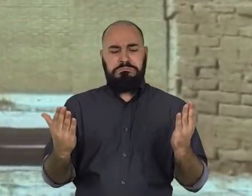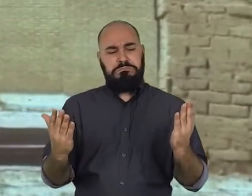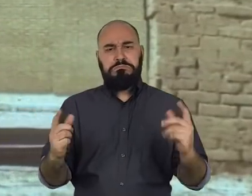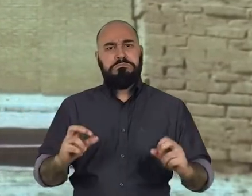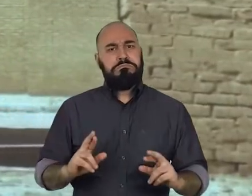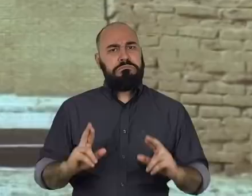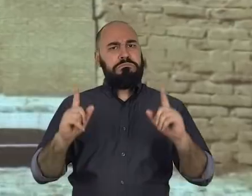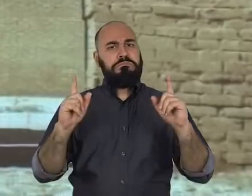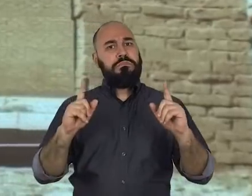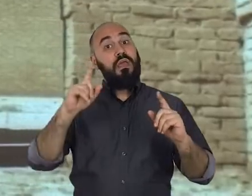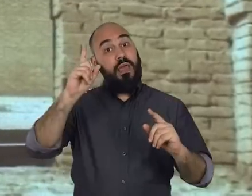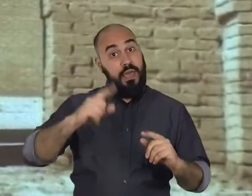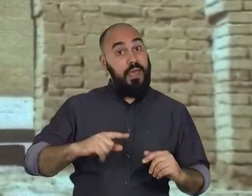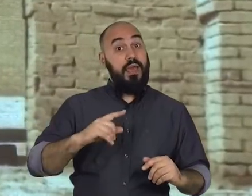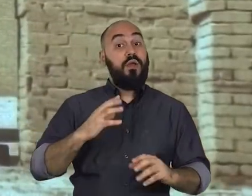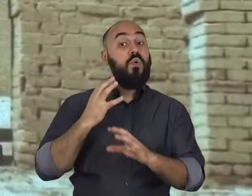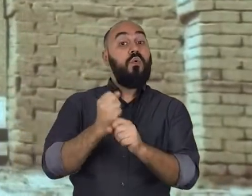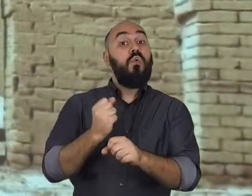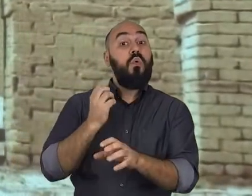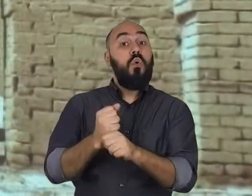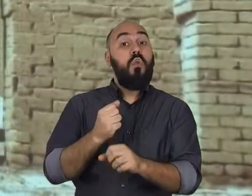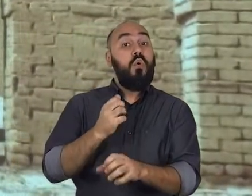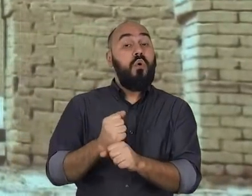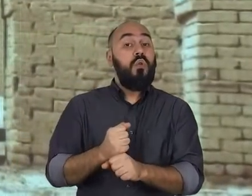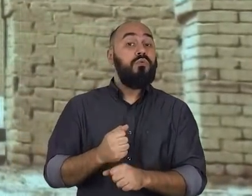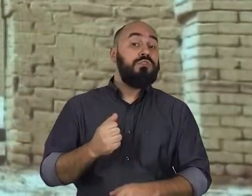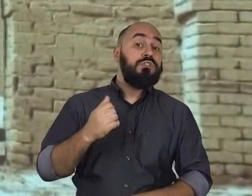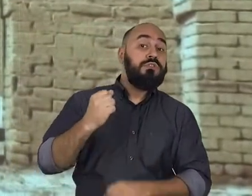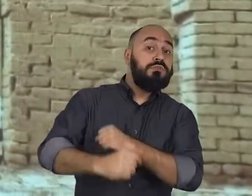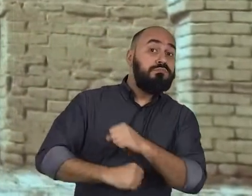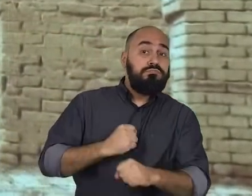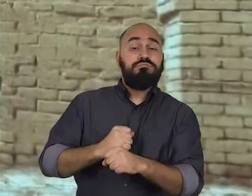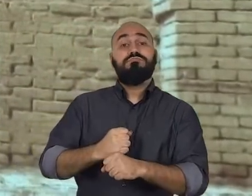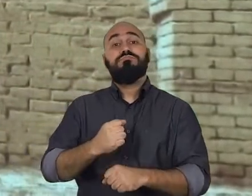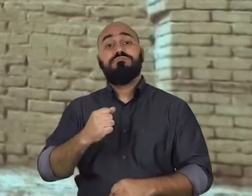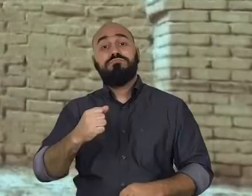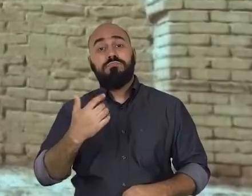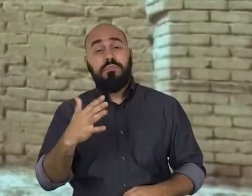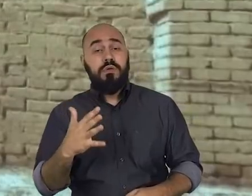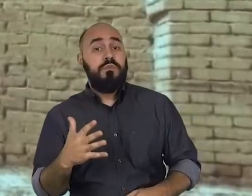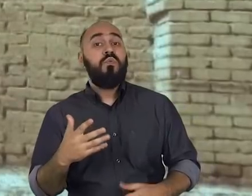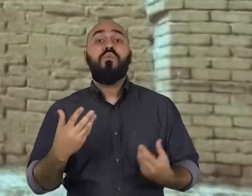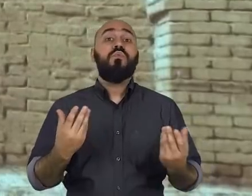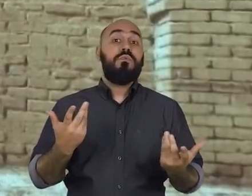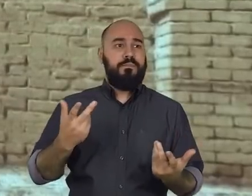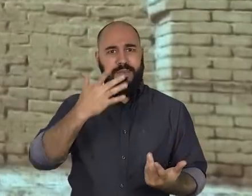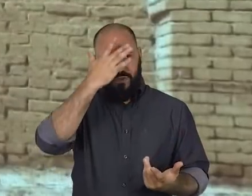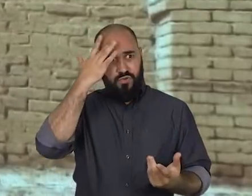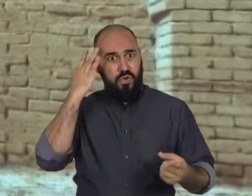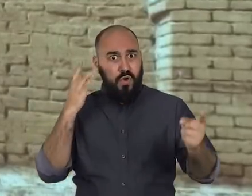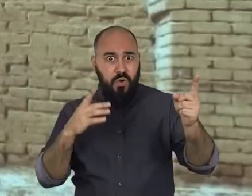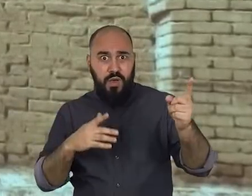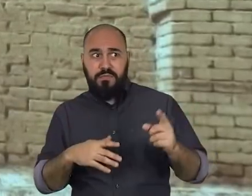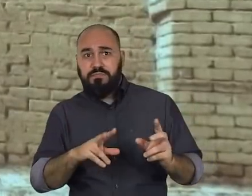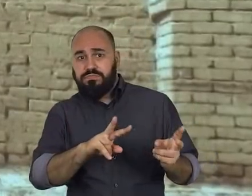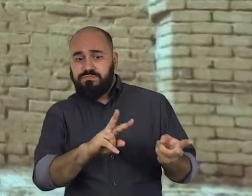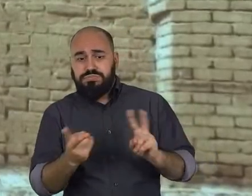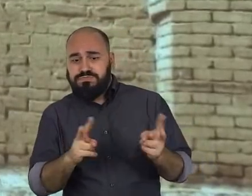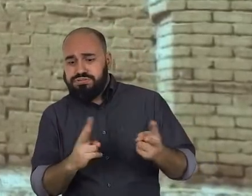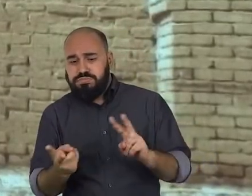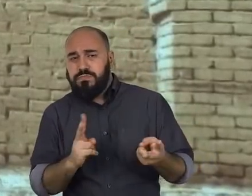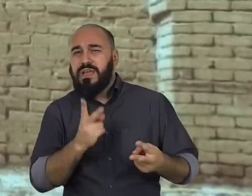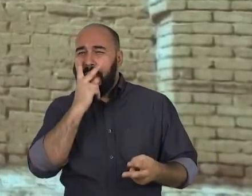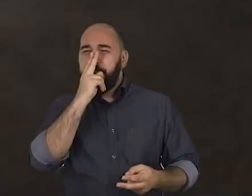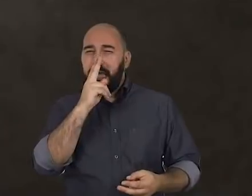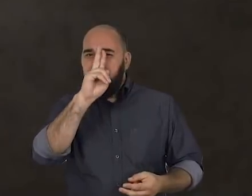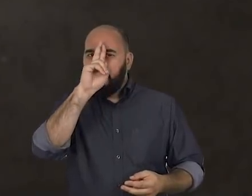nas cronologias babilônicas que foram encontradas e traduzidas pelos especialistas. Eu vou mostrar uma delas